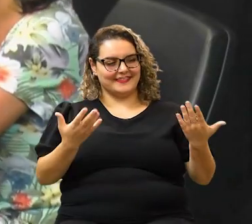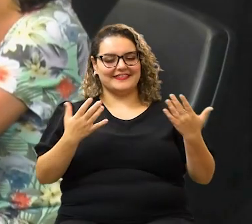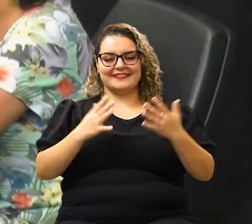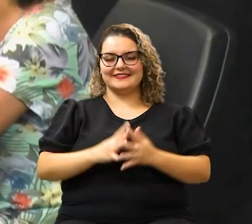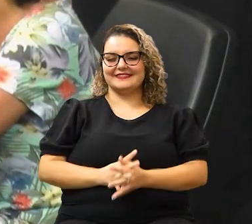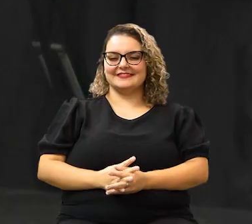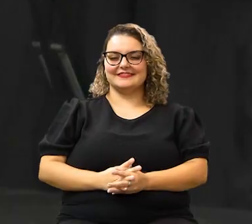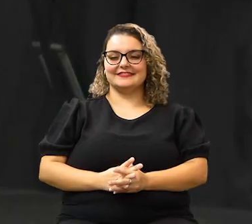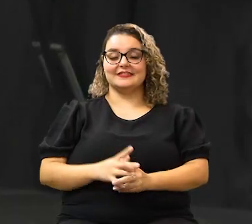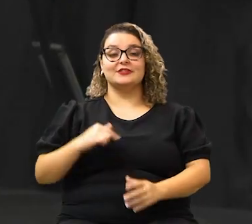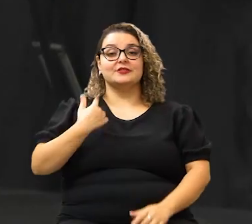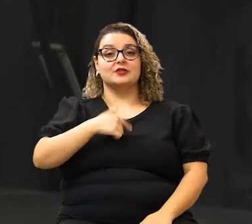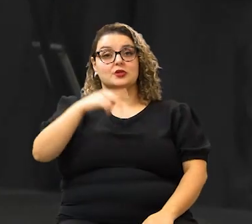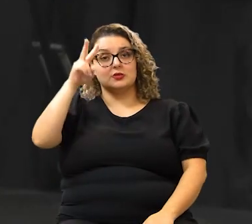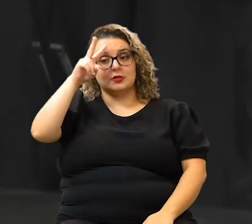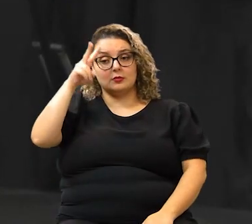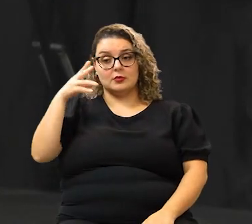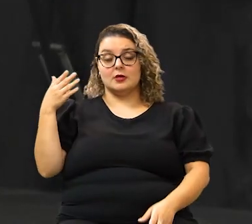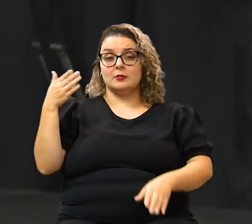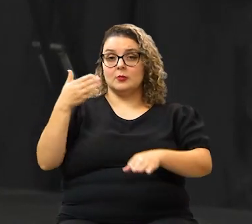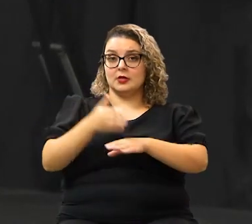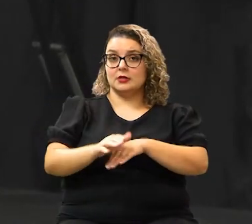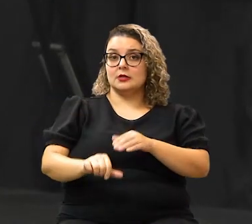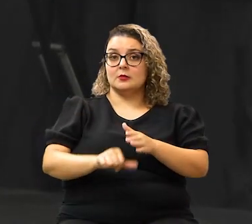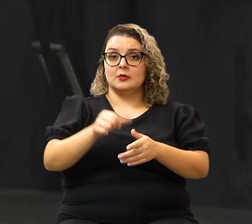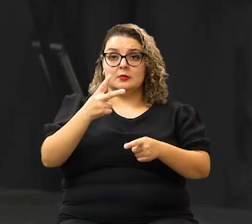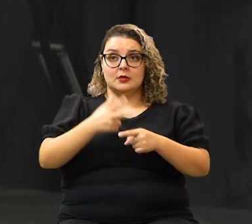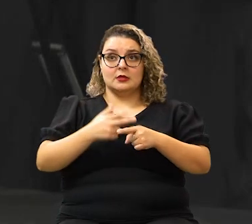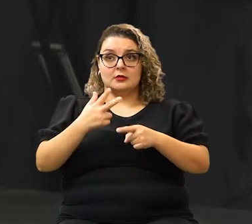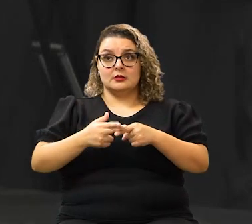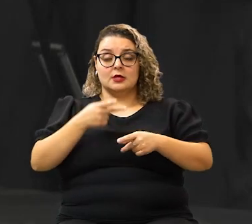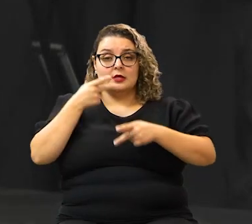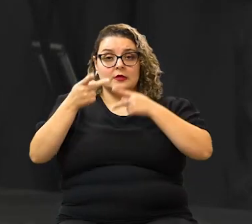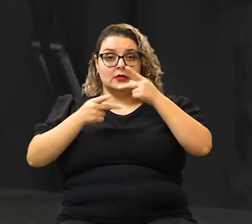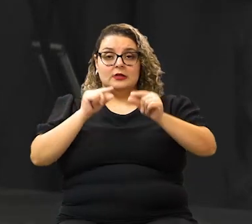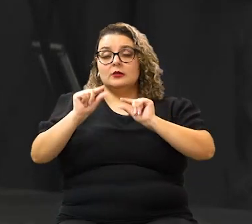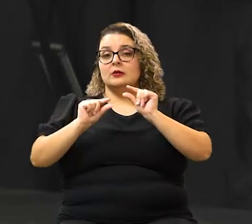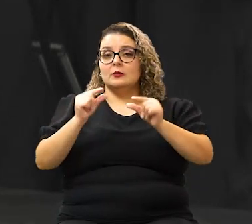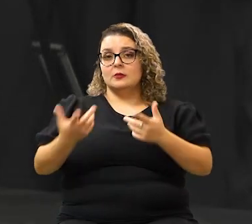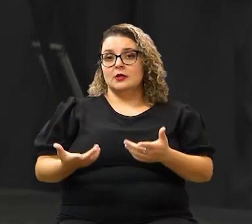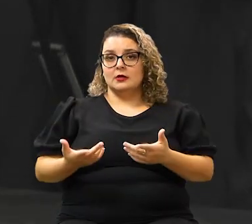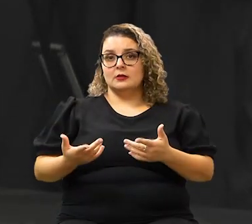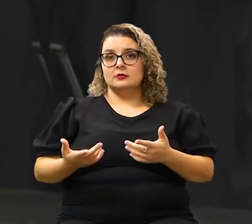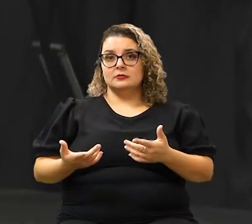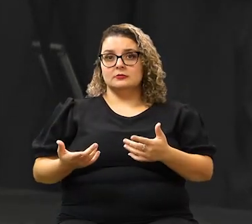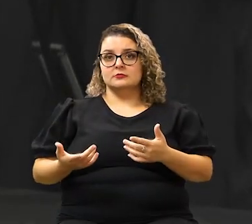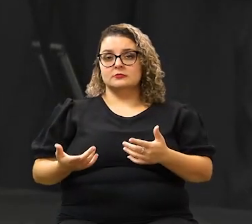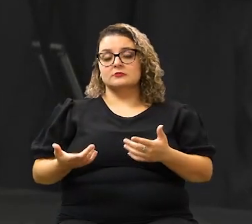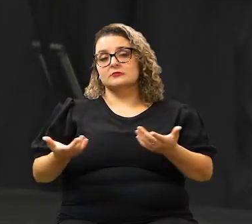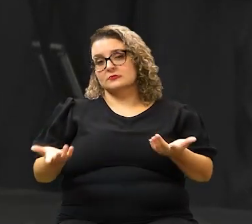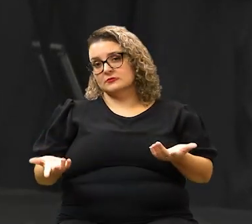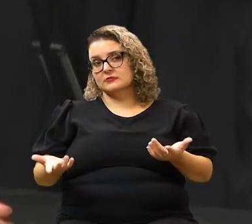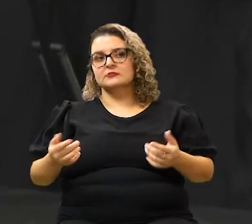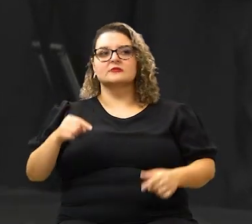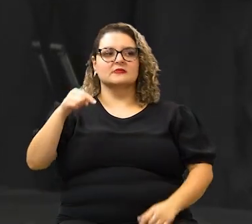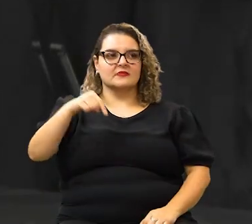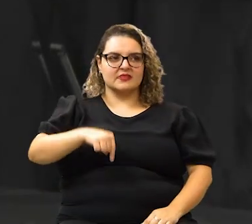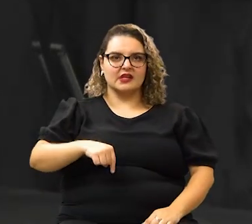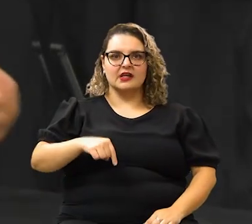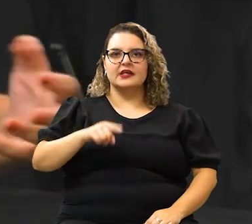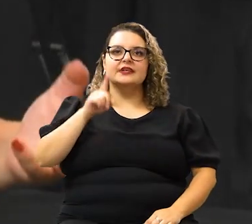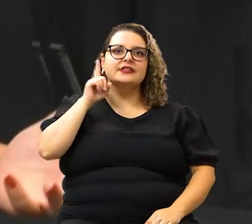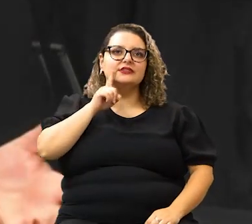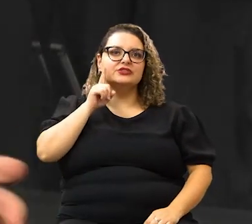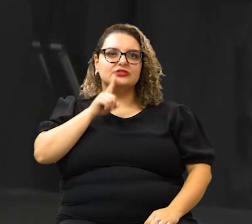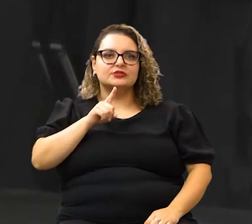Conte. A gente lembra que ela participou da primeira temporada, falou um pouquinho sobre aquela questão que ela era daqui, era de